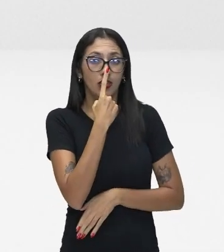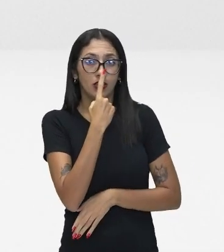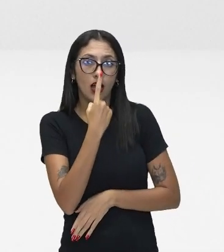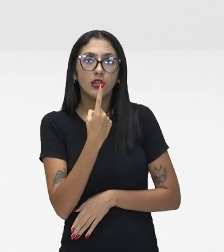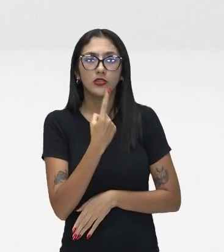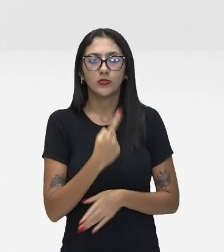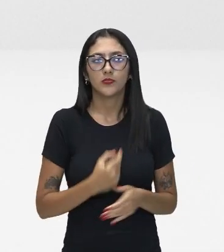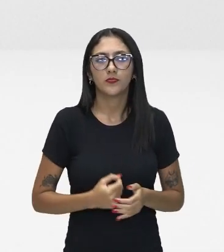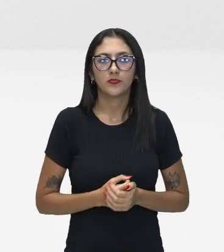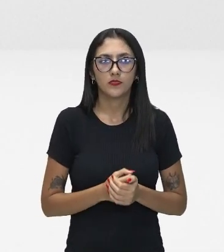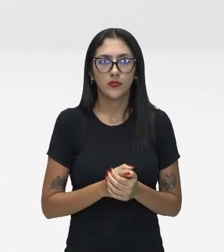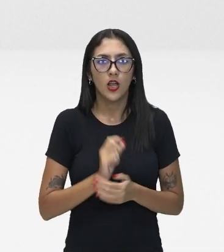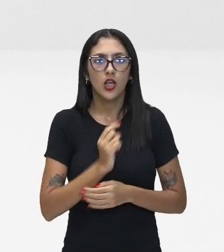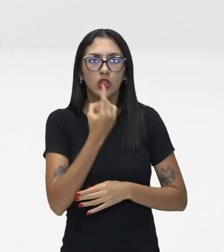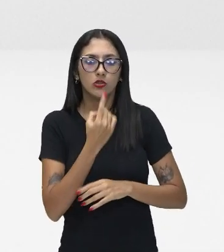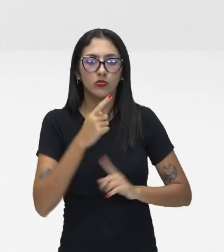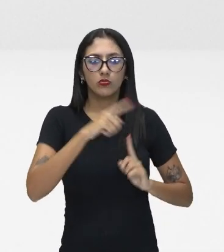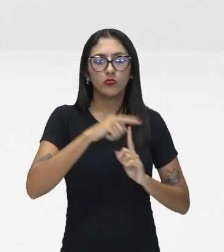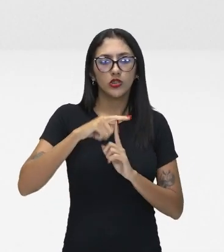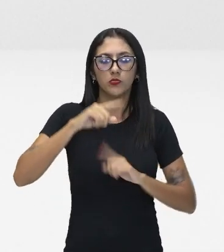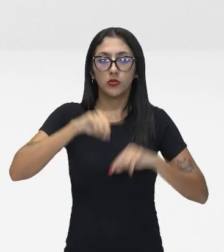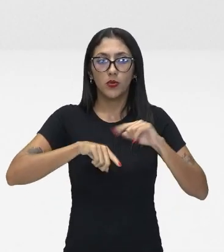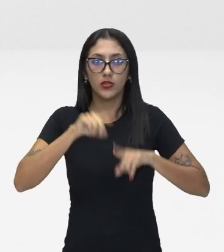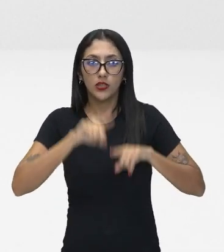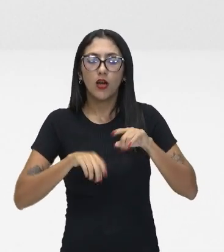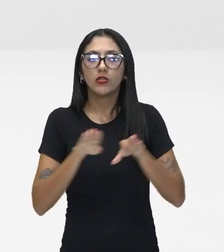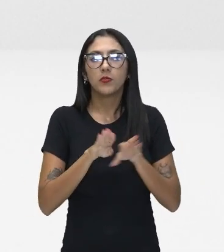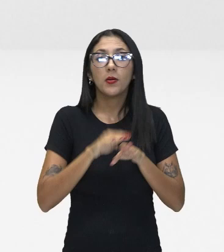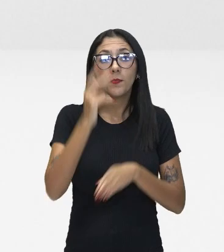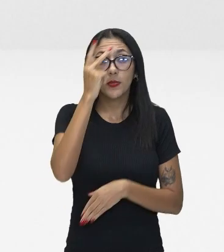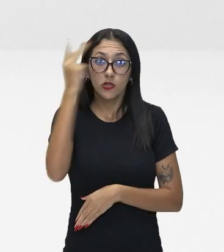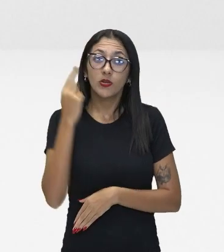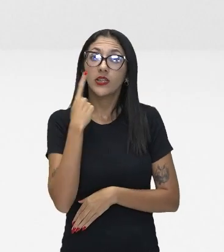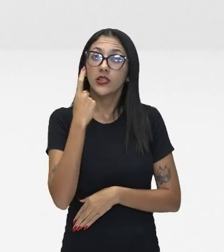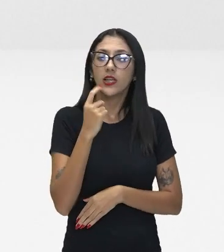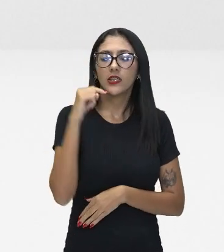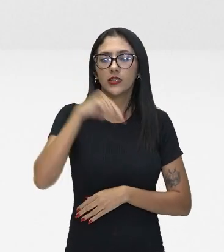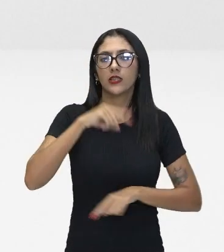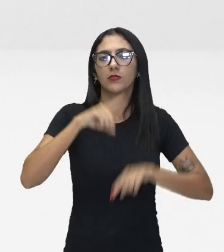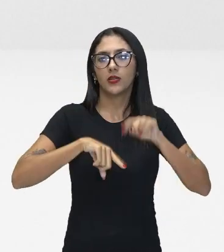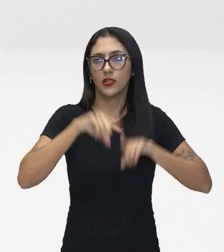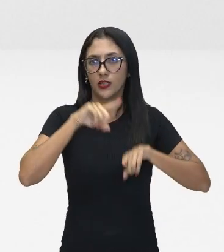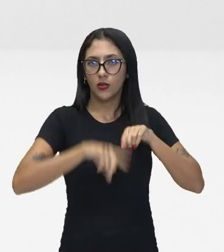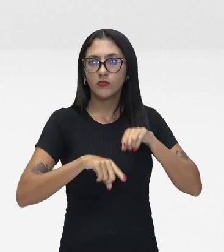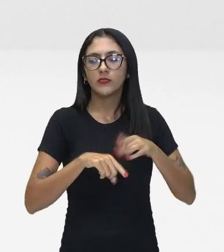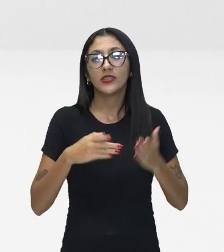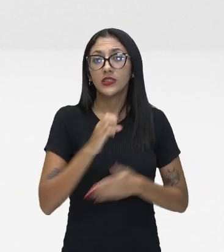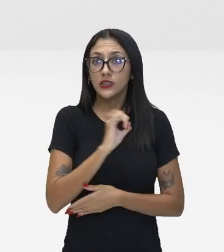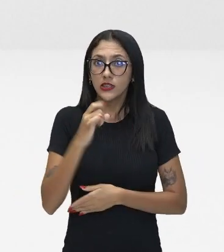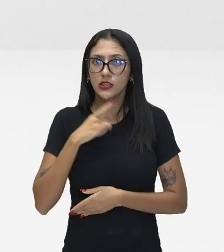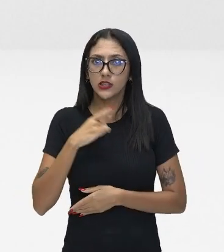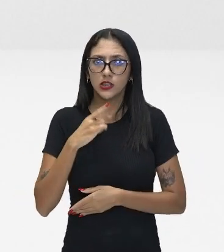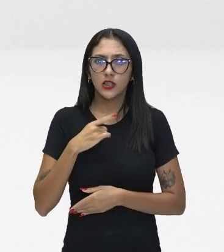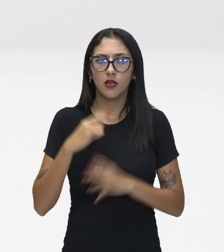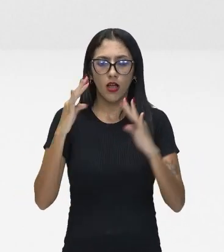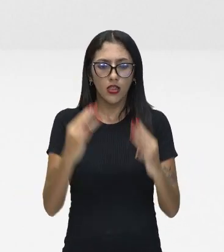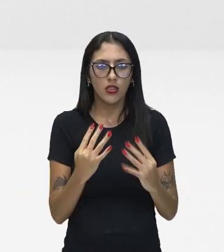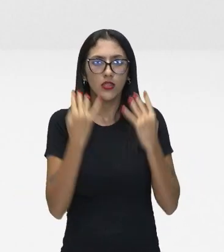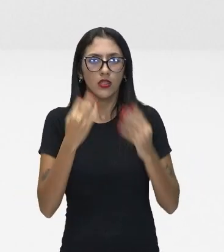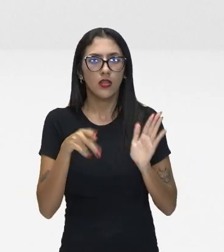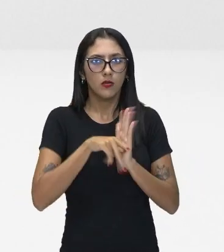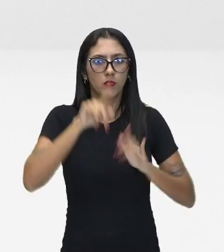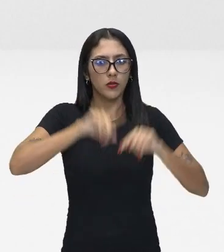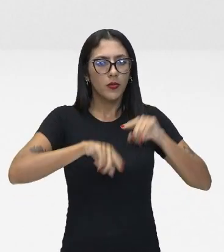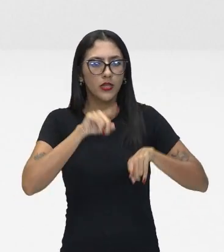uma marca e seus consumidores. Ou seja, quanto maior o engajamento, maior é a relação de